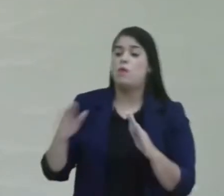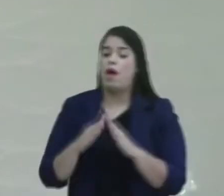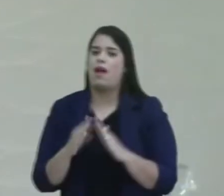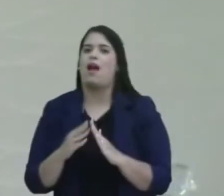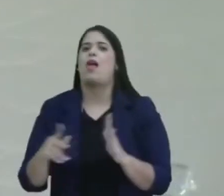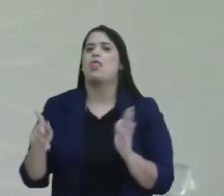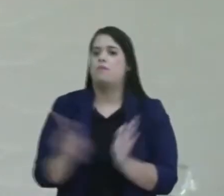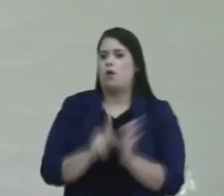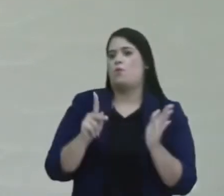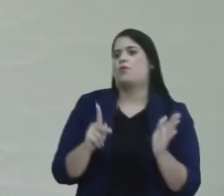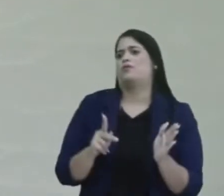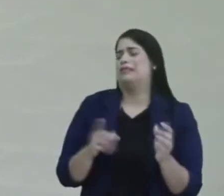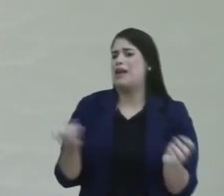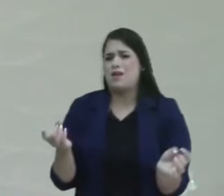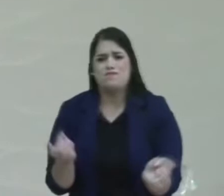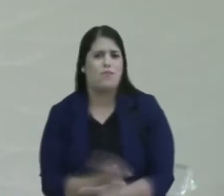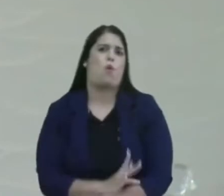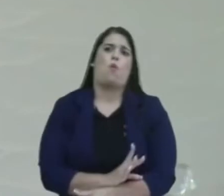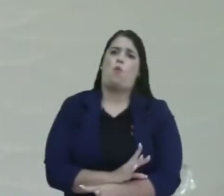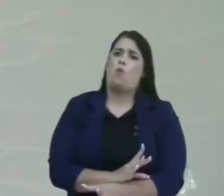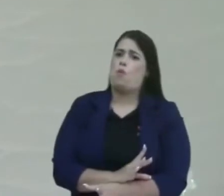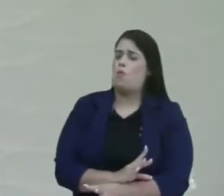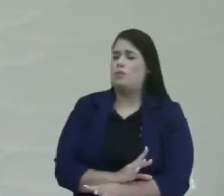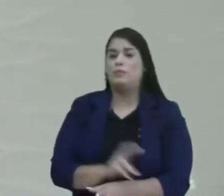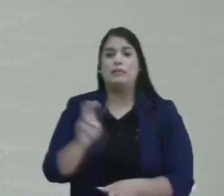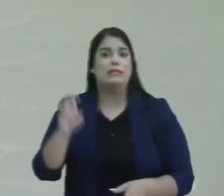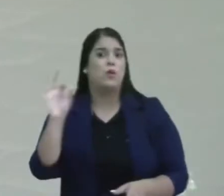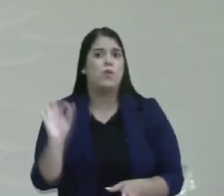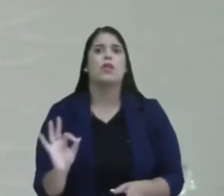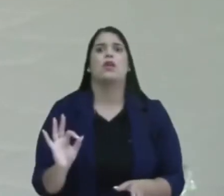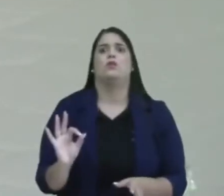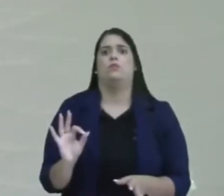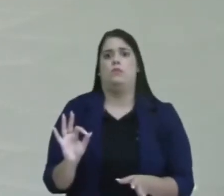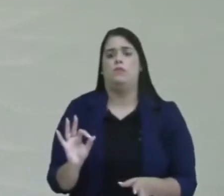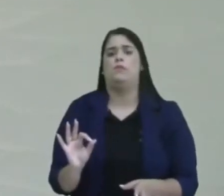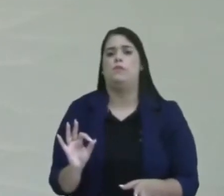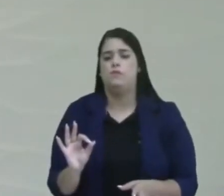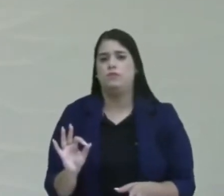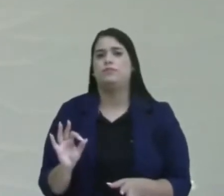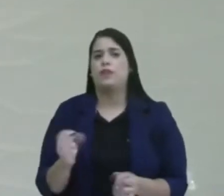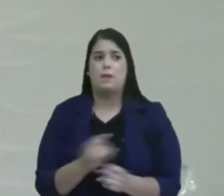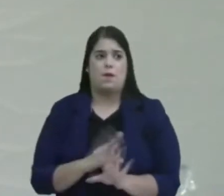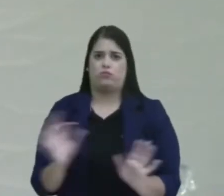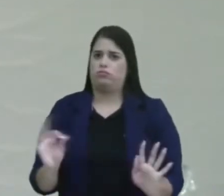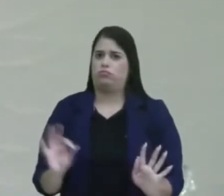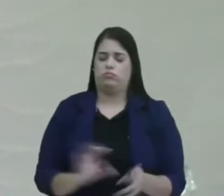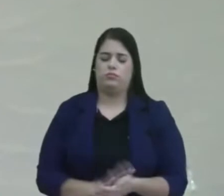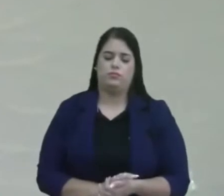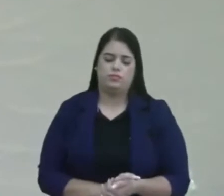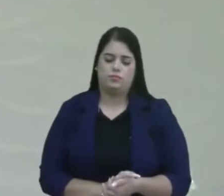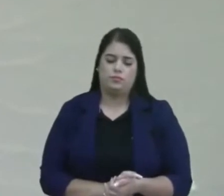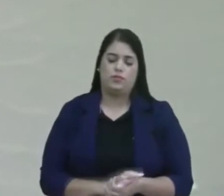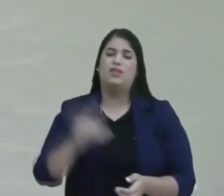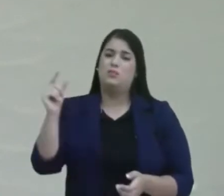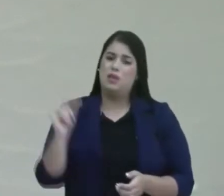né, praticamente extinguiu, né, porque ter apenas 5% disso é praticamente acabar. Redução